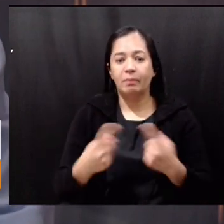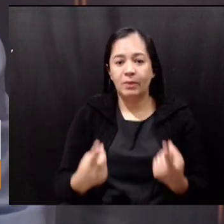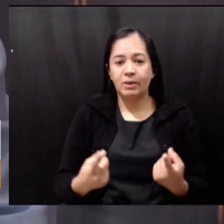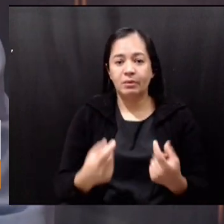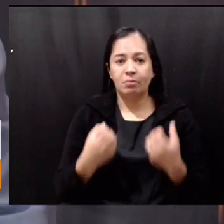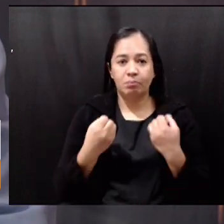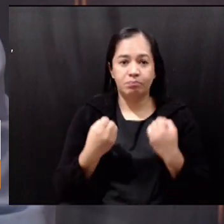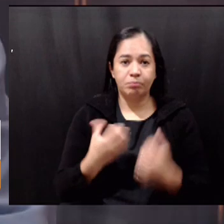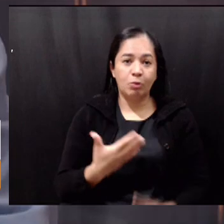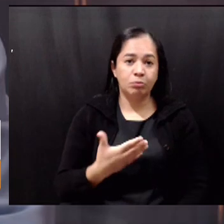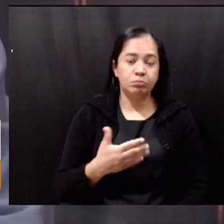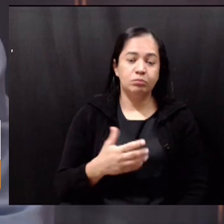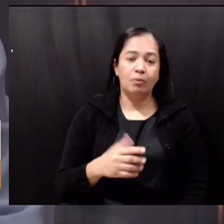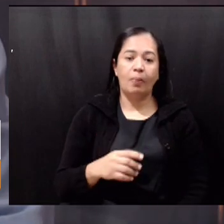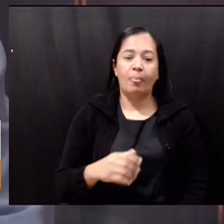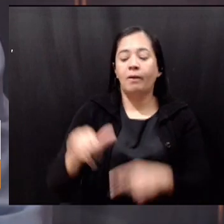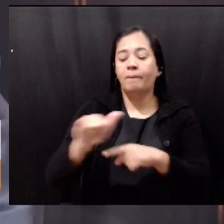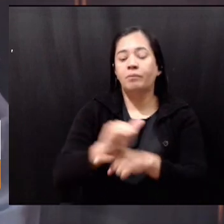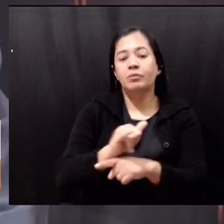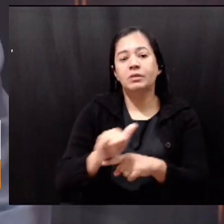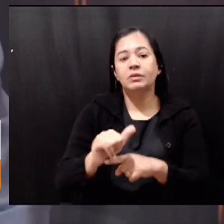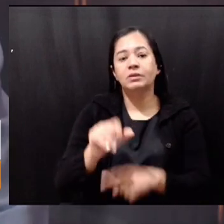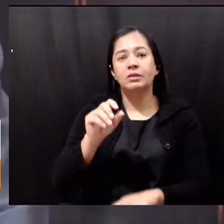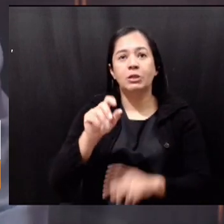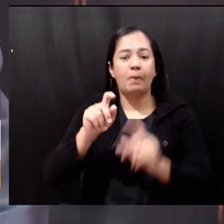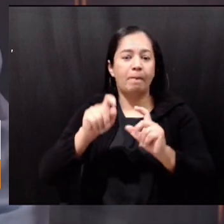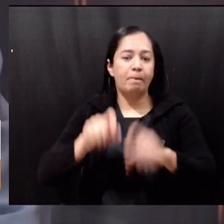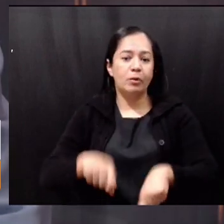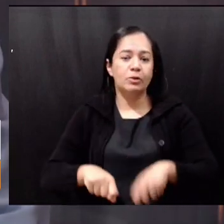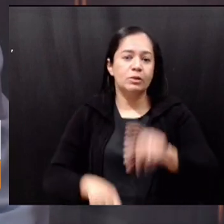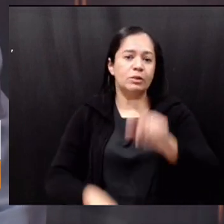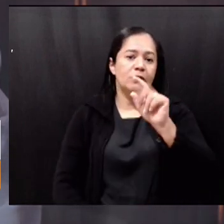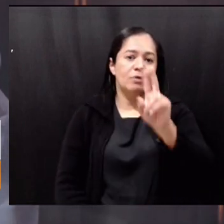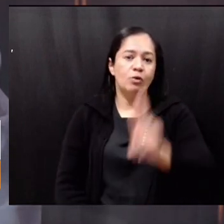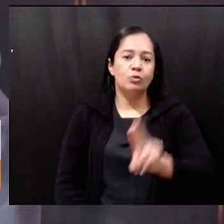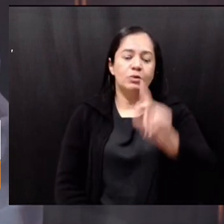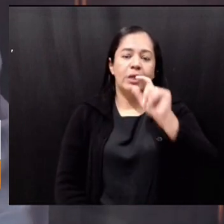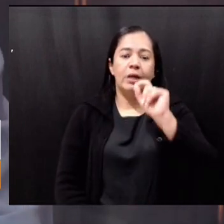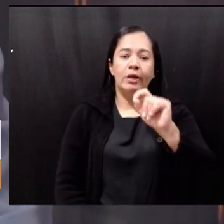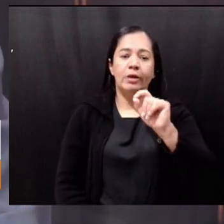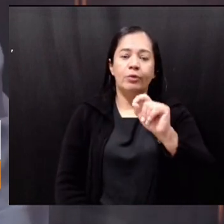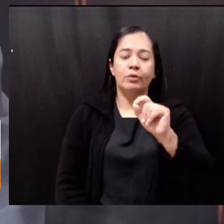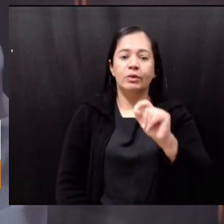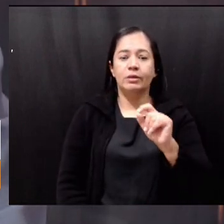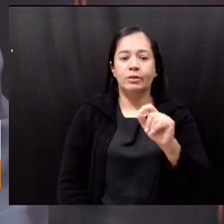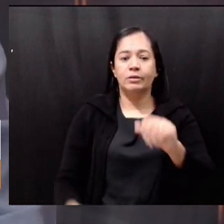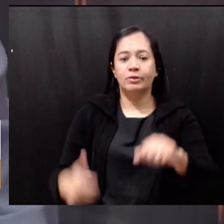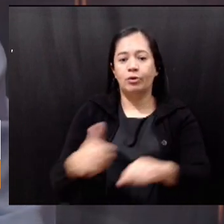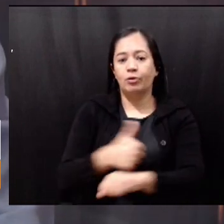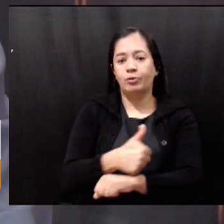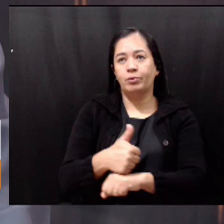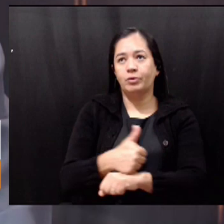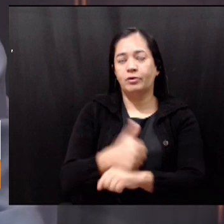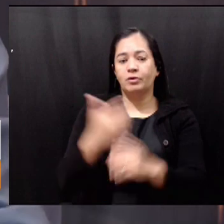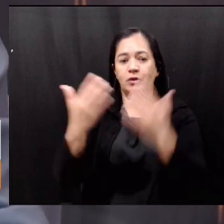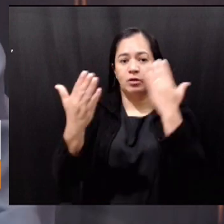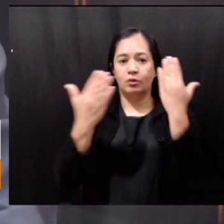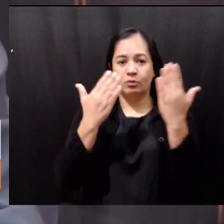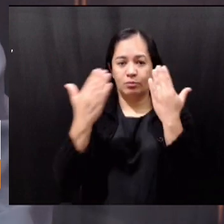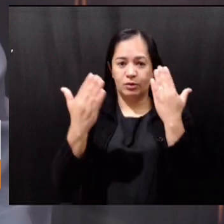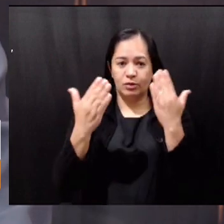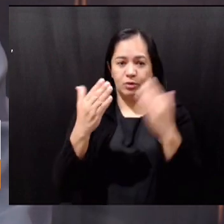das estratégias que a gente pode utilizar, o psicólogo norte-americano Marshall Rosenberg, ele fala